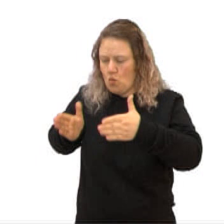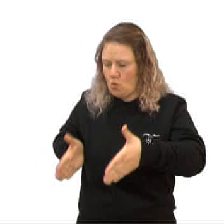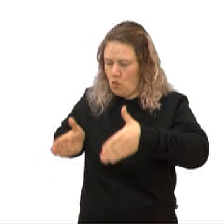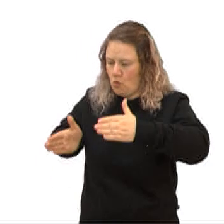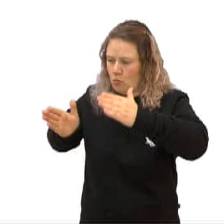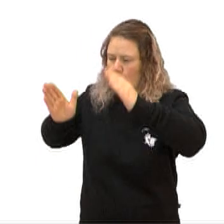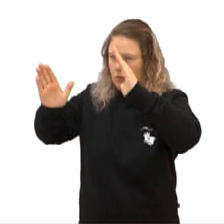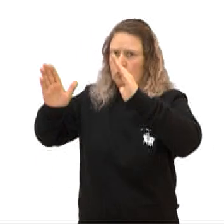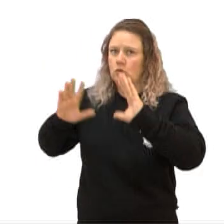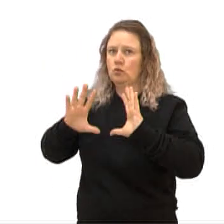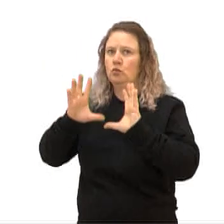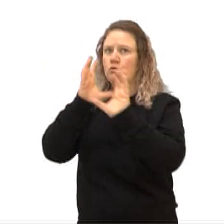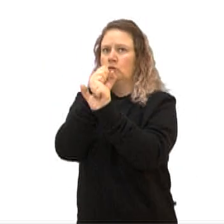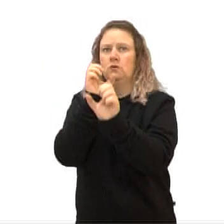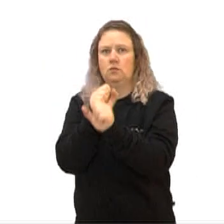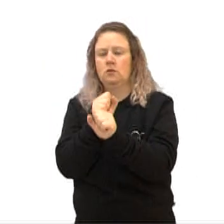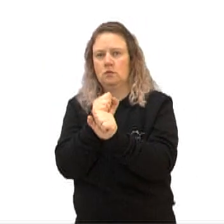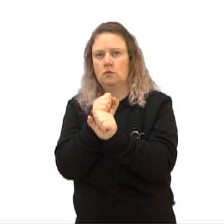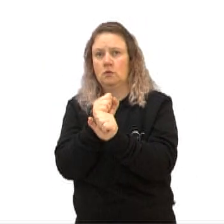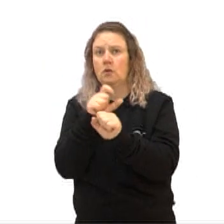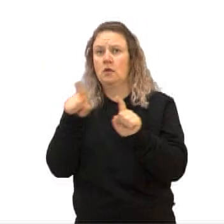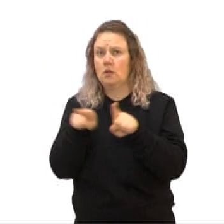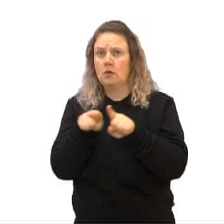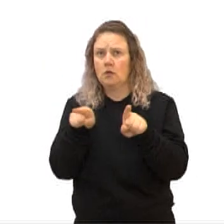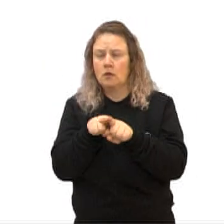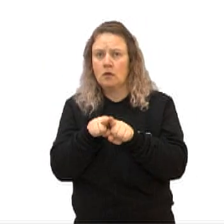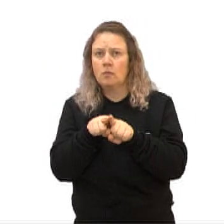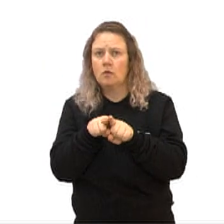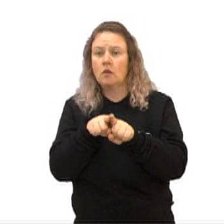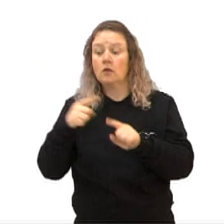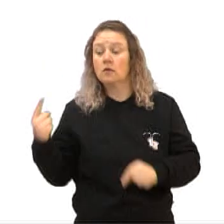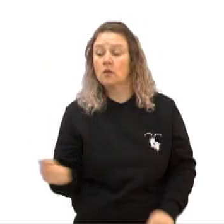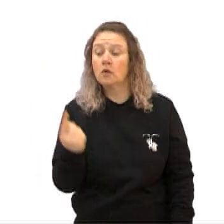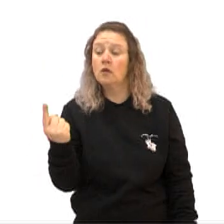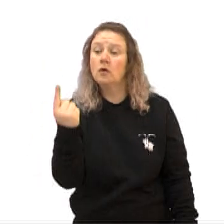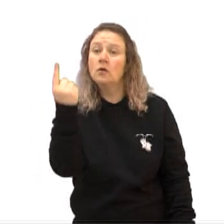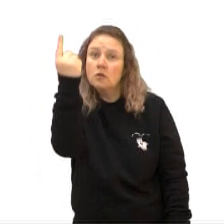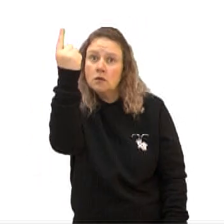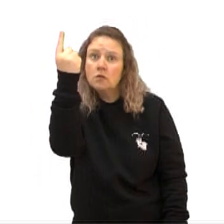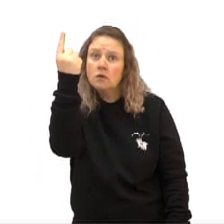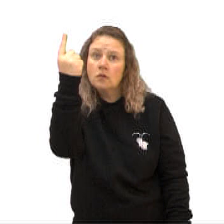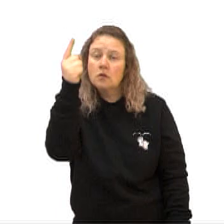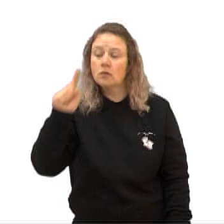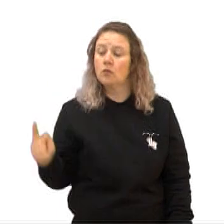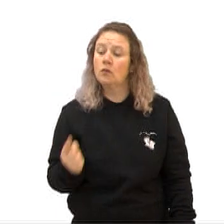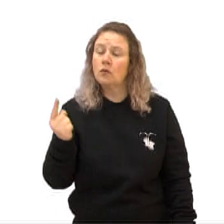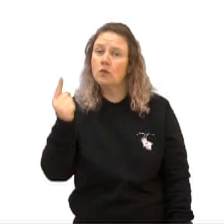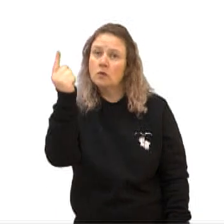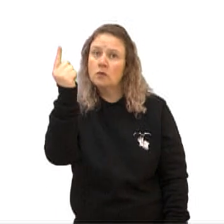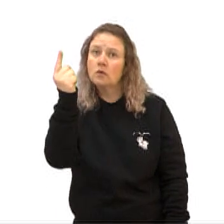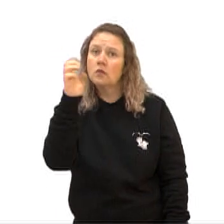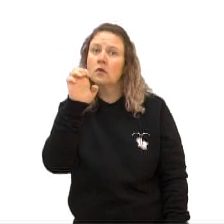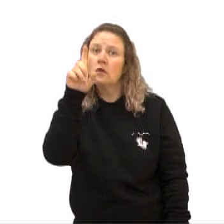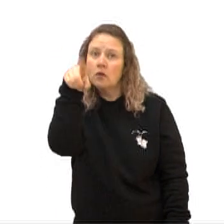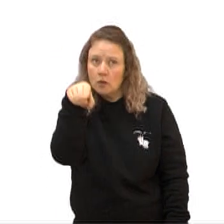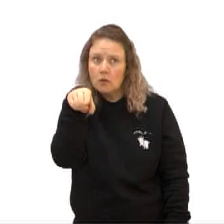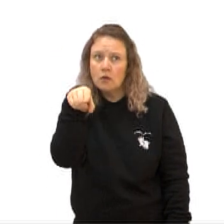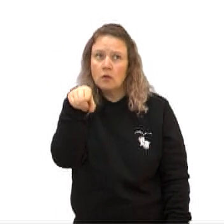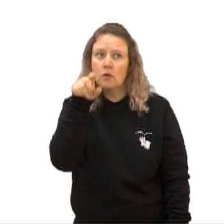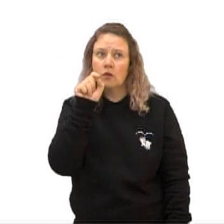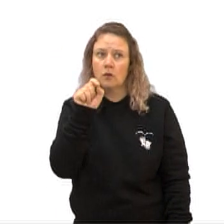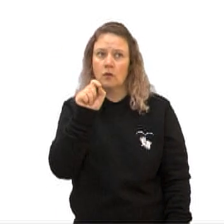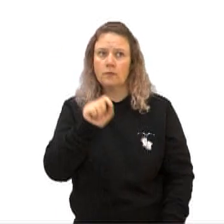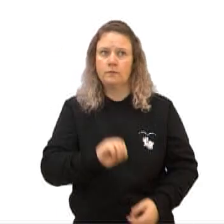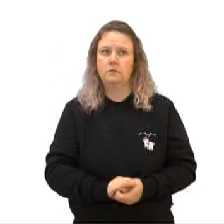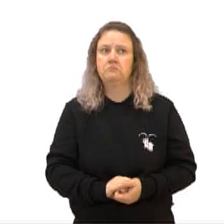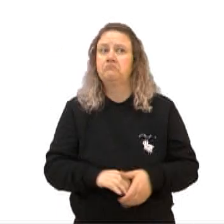total da carga e atendendo à norma do porto, a altura mínima a ser atingida por essa pilha de contêineres é...